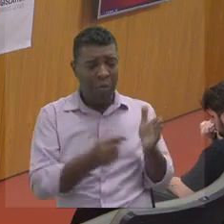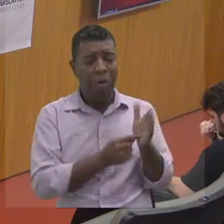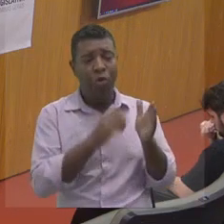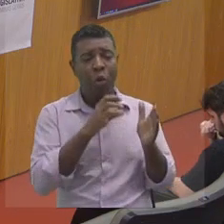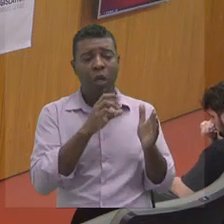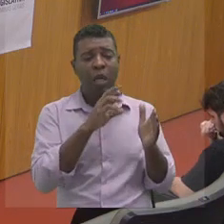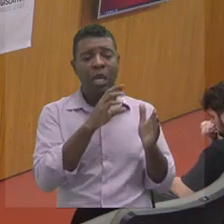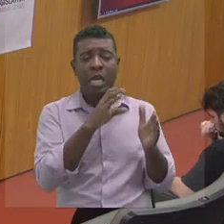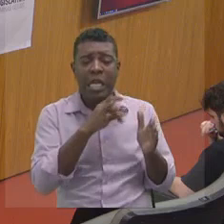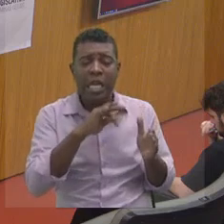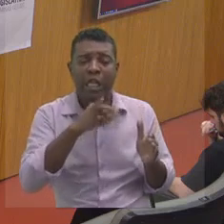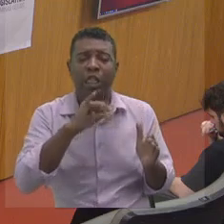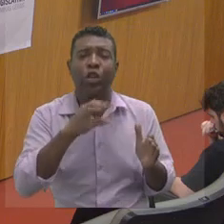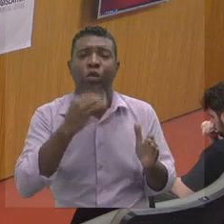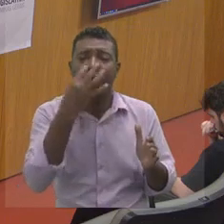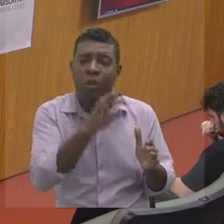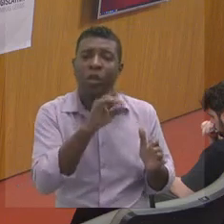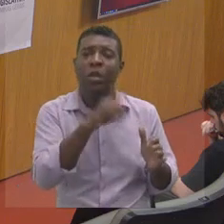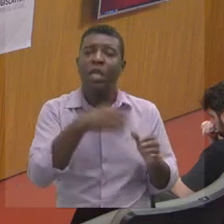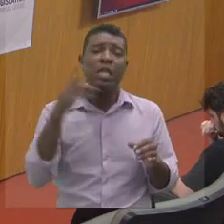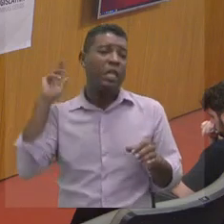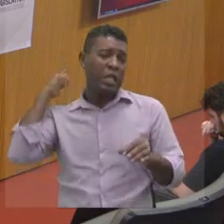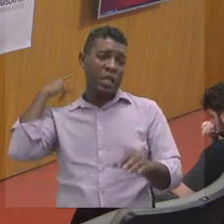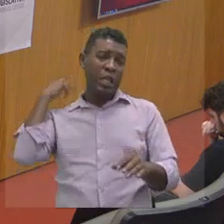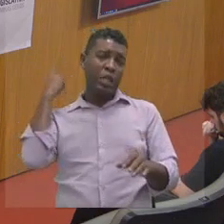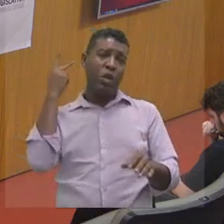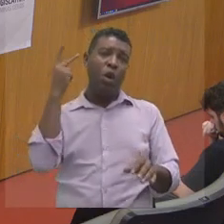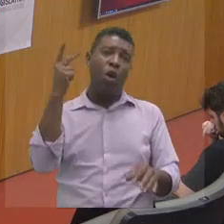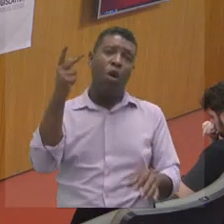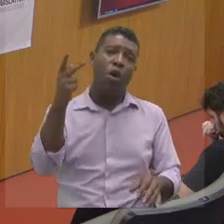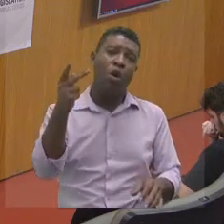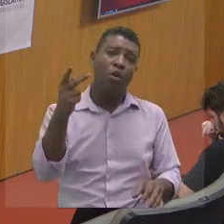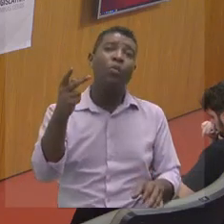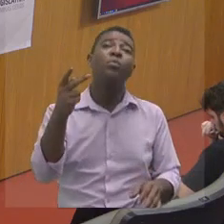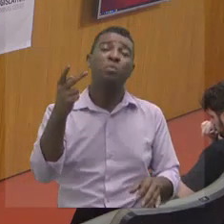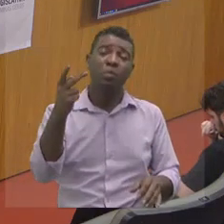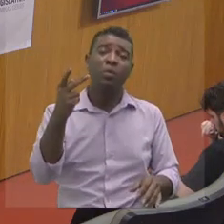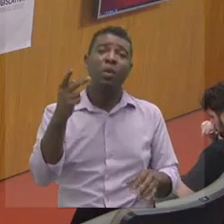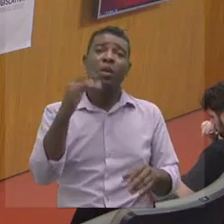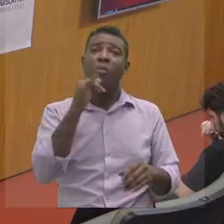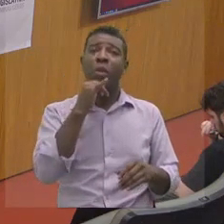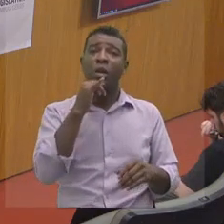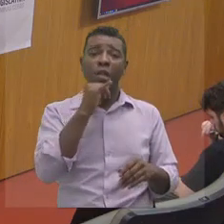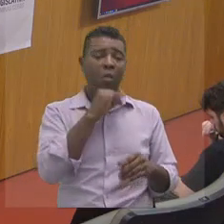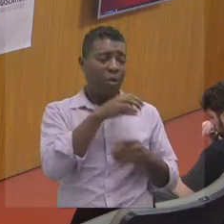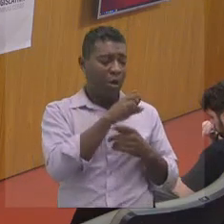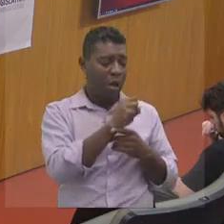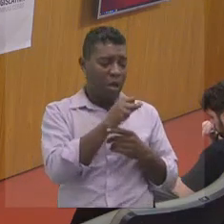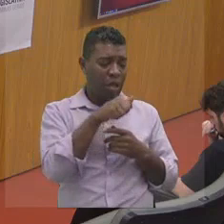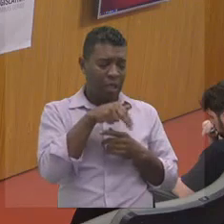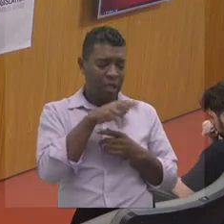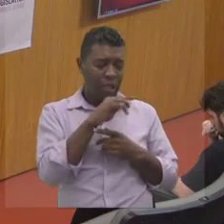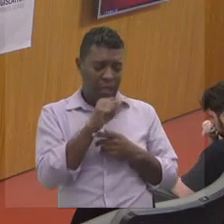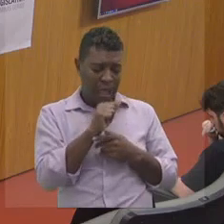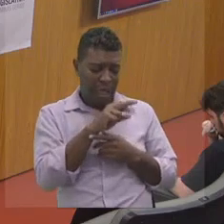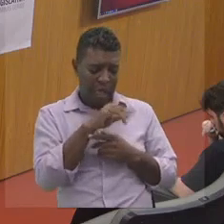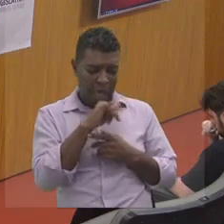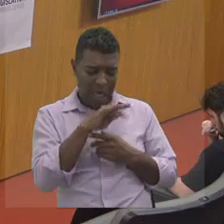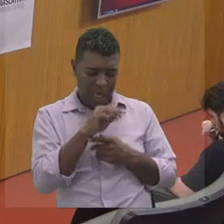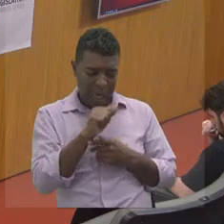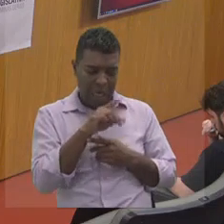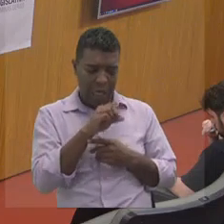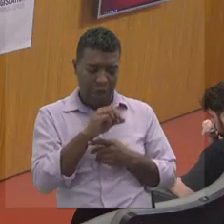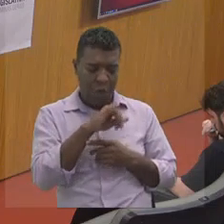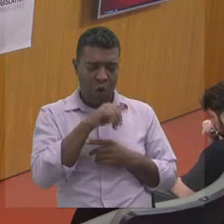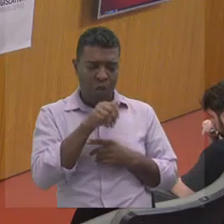aí que que causa interdição parcial em rodovias Nossa como por exemplo Santa Rita de Jacutinga que o edital de estação foi